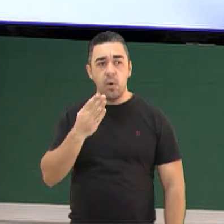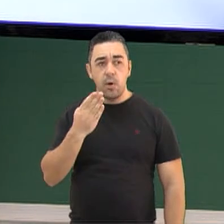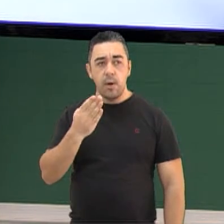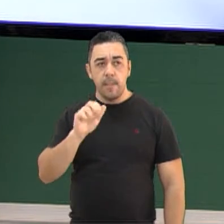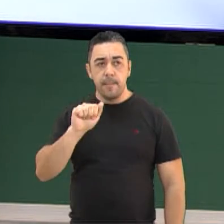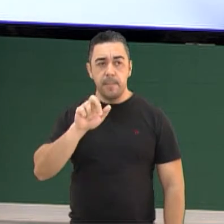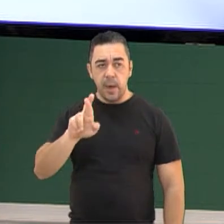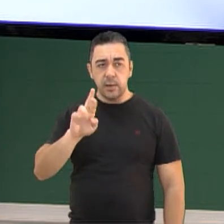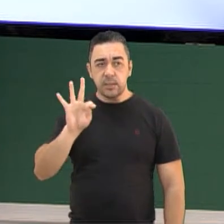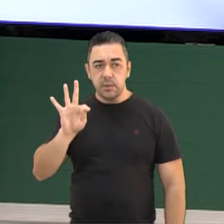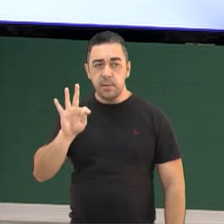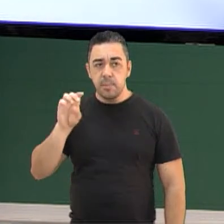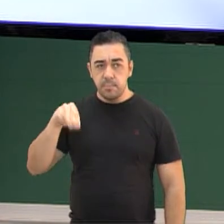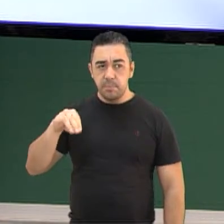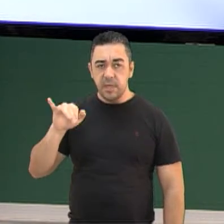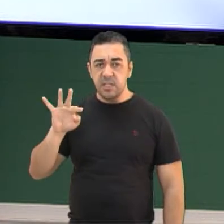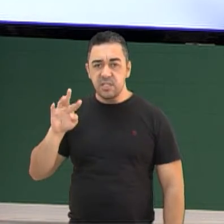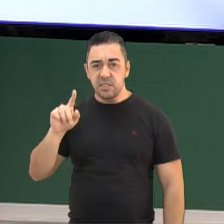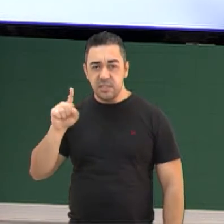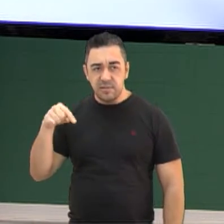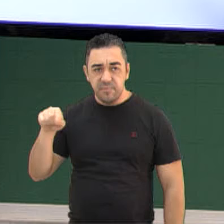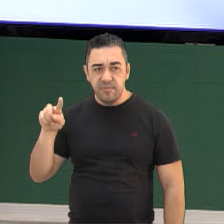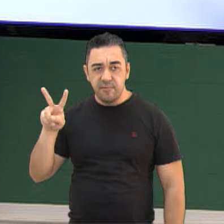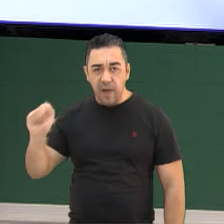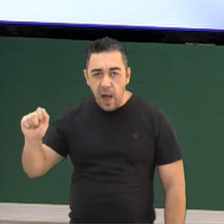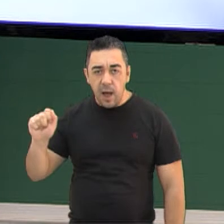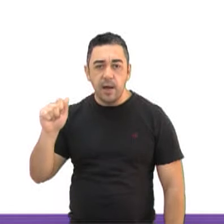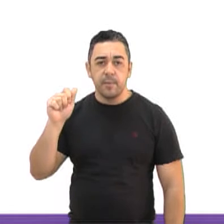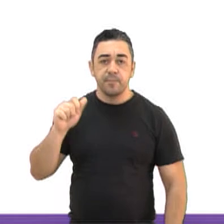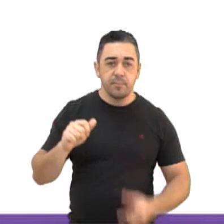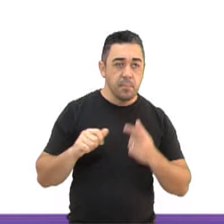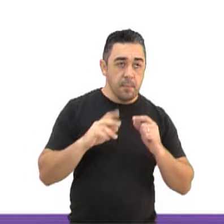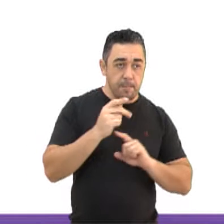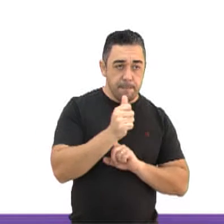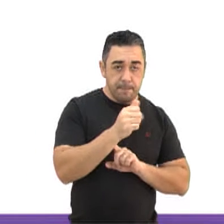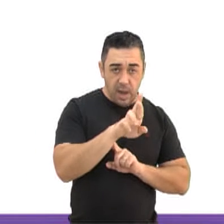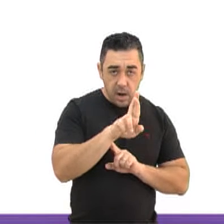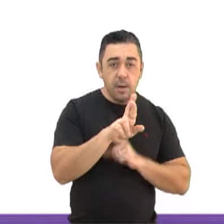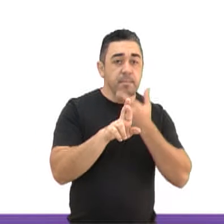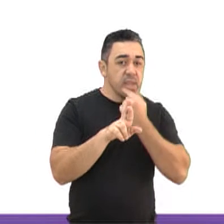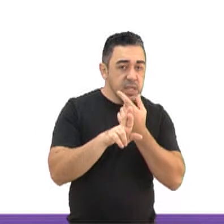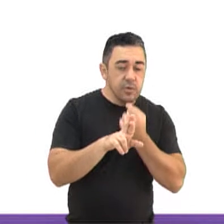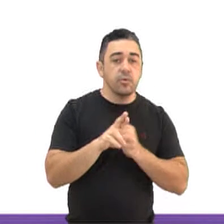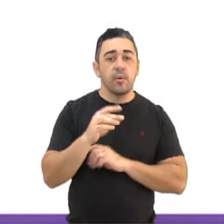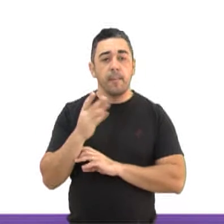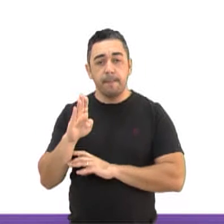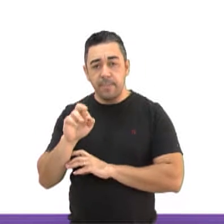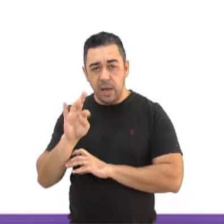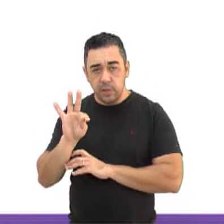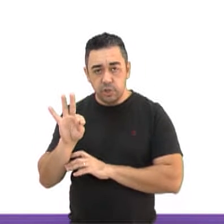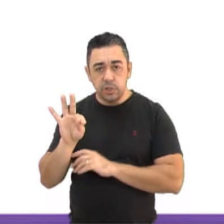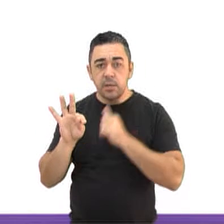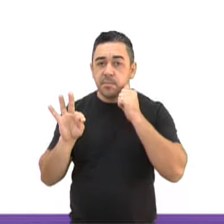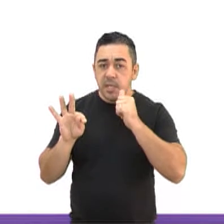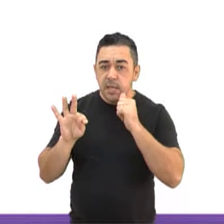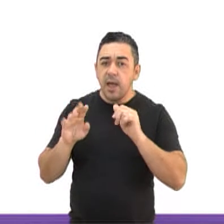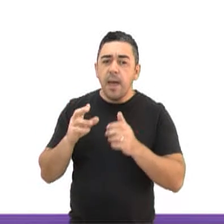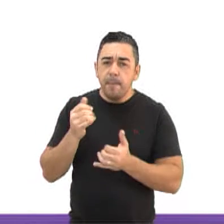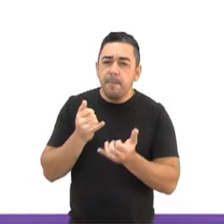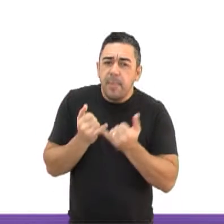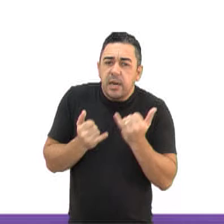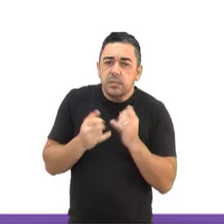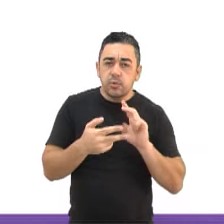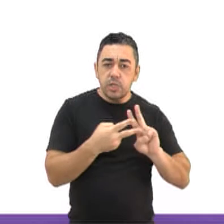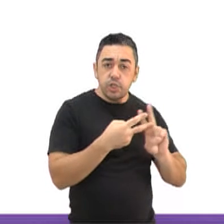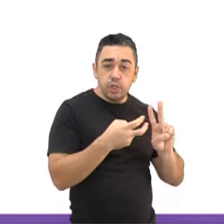para meninos, bat mitzvah para meninas. Quase como ali no rito de passagem indígena, só que sem aquela dor das formigas.